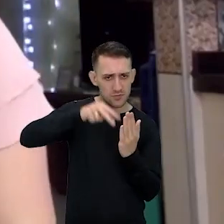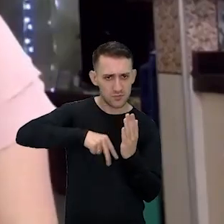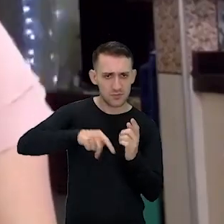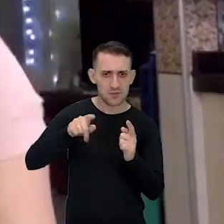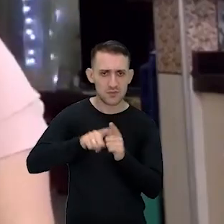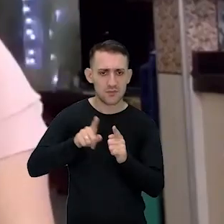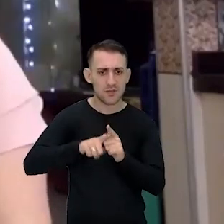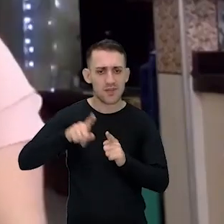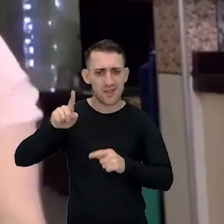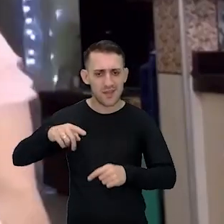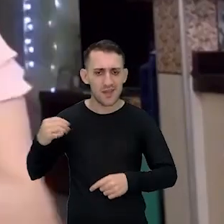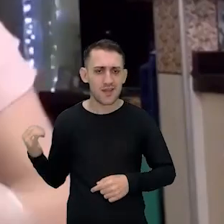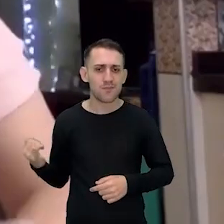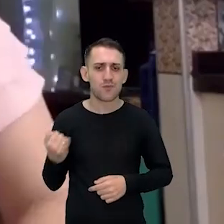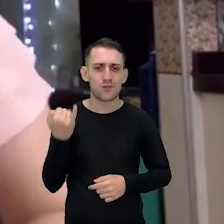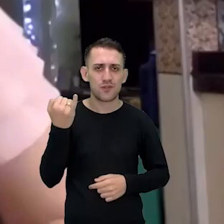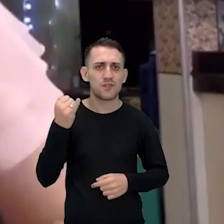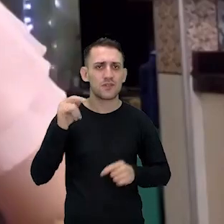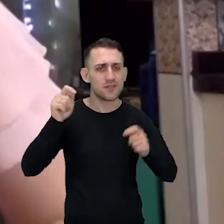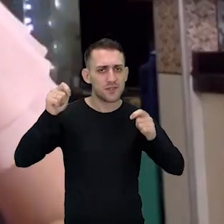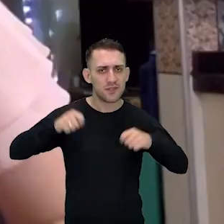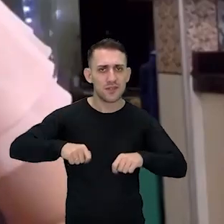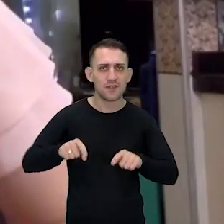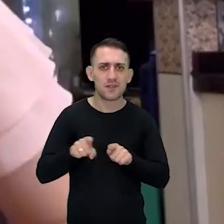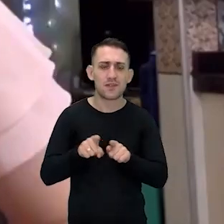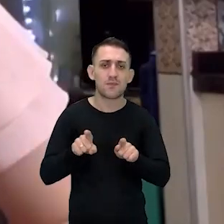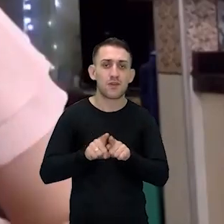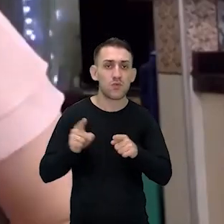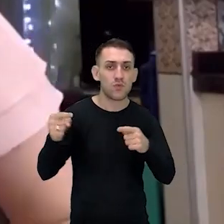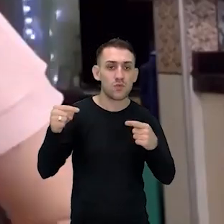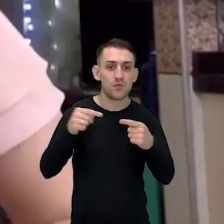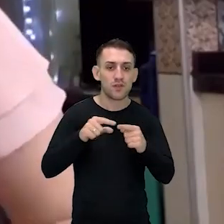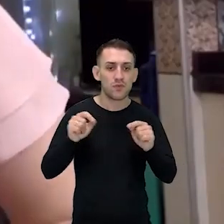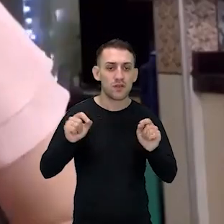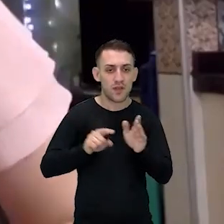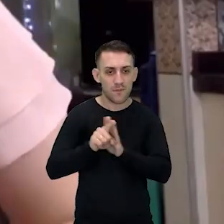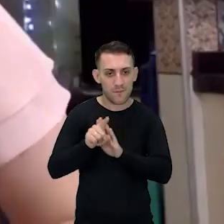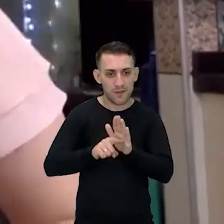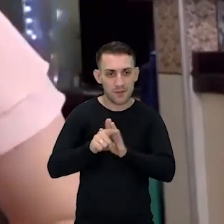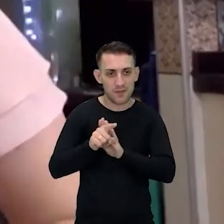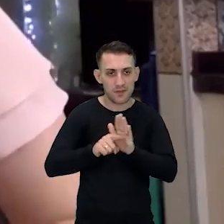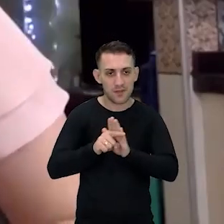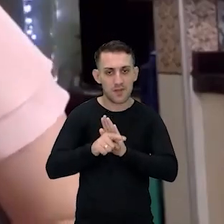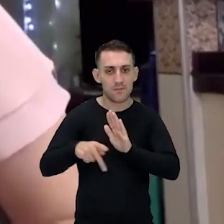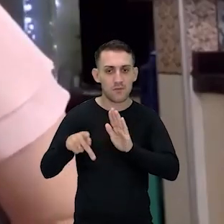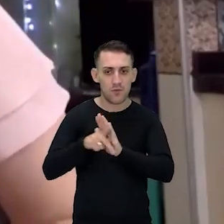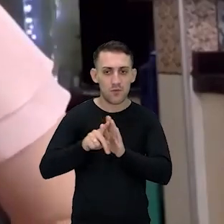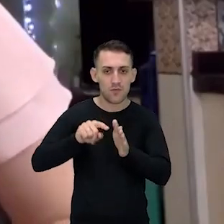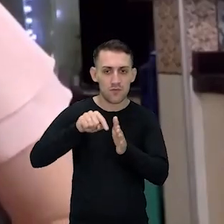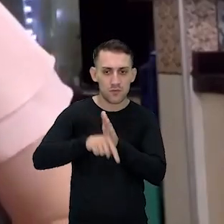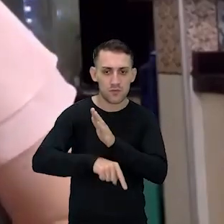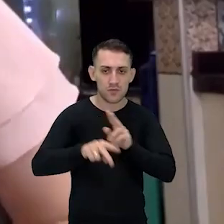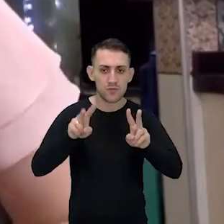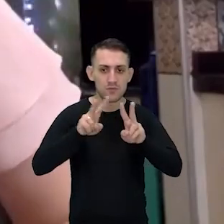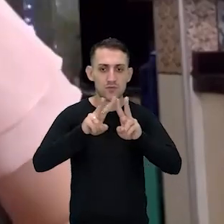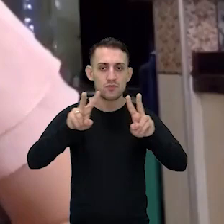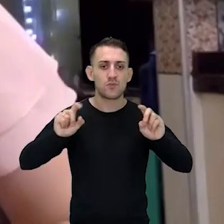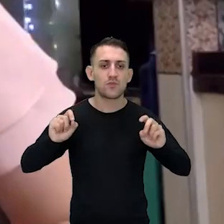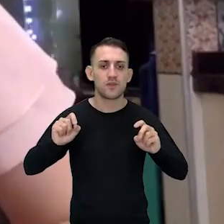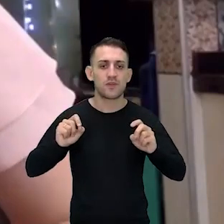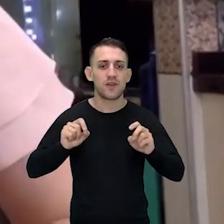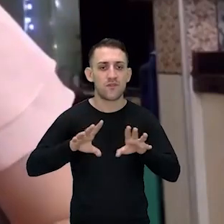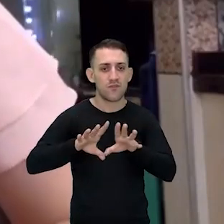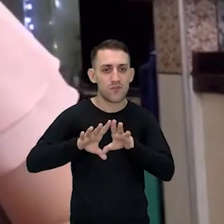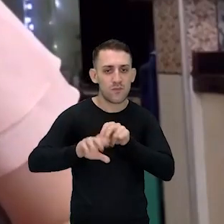é fundamental e pode ser aliada com uma pesquisa mais aprofundada sobre a